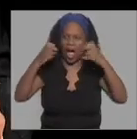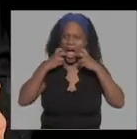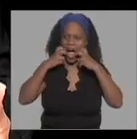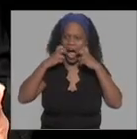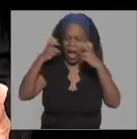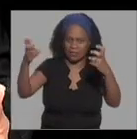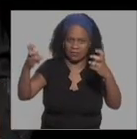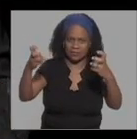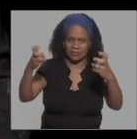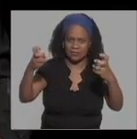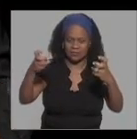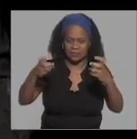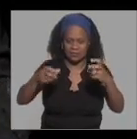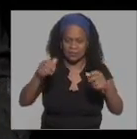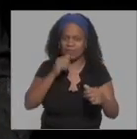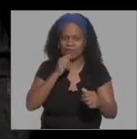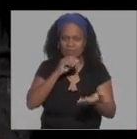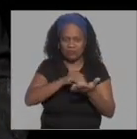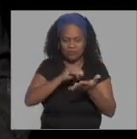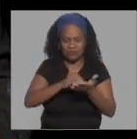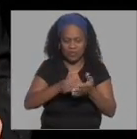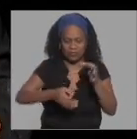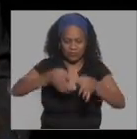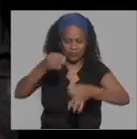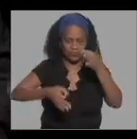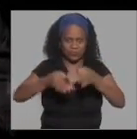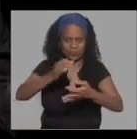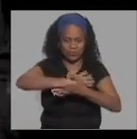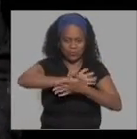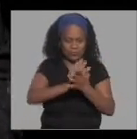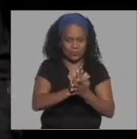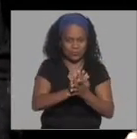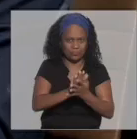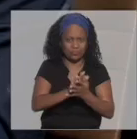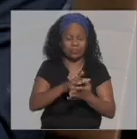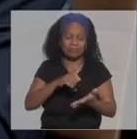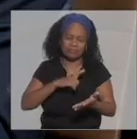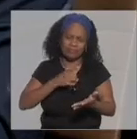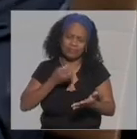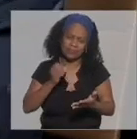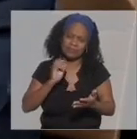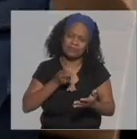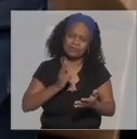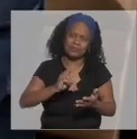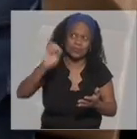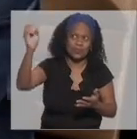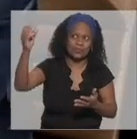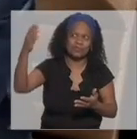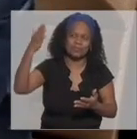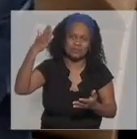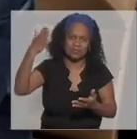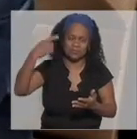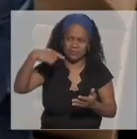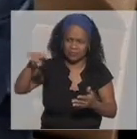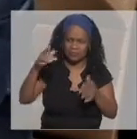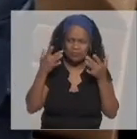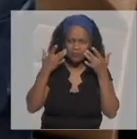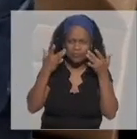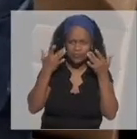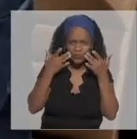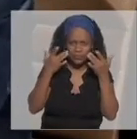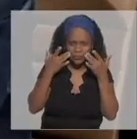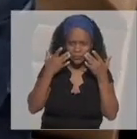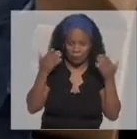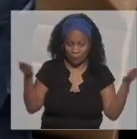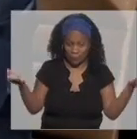gritar contra essa injustiça contra o racismo contra o preconceito há uma luz no fim do túnel tem ido aos teatros nos